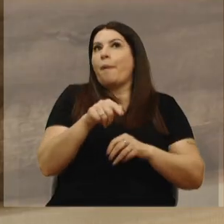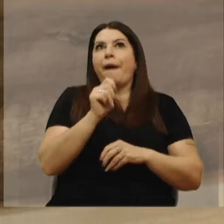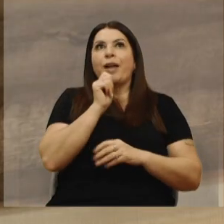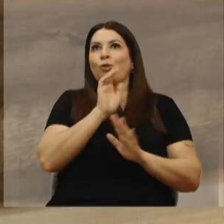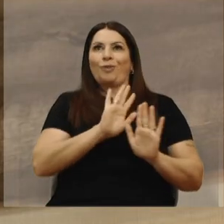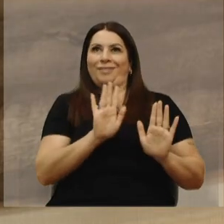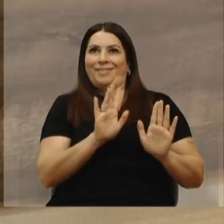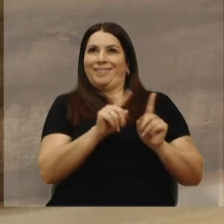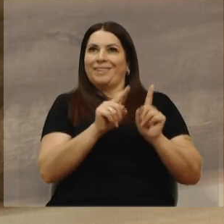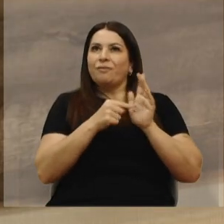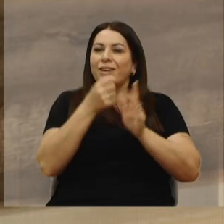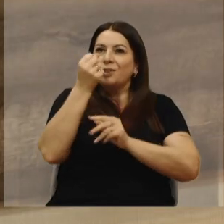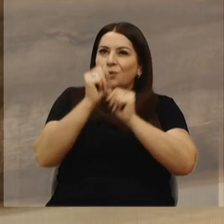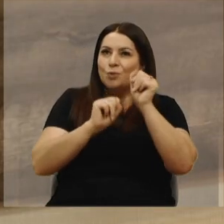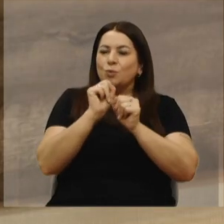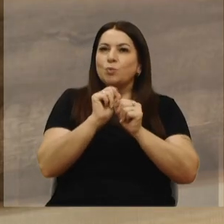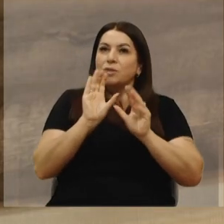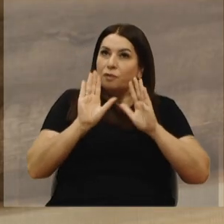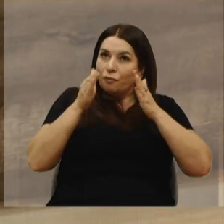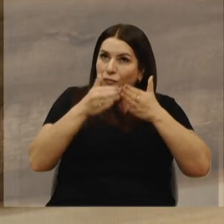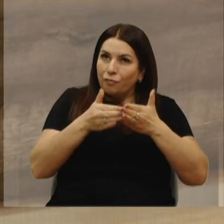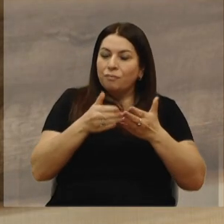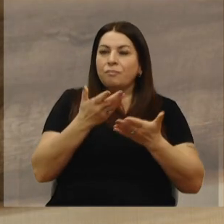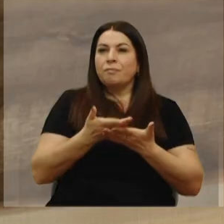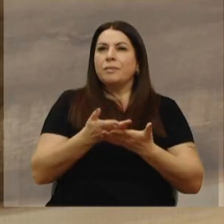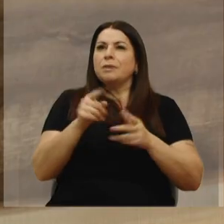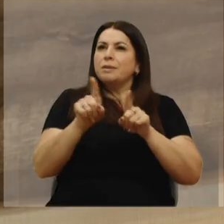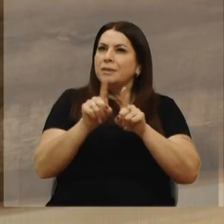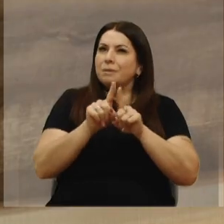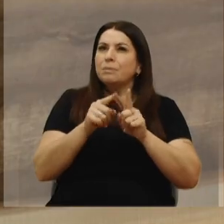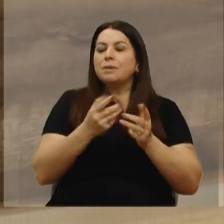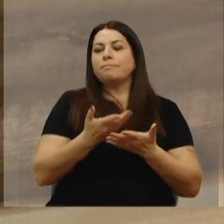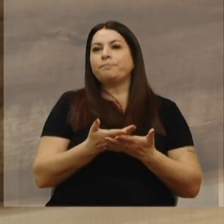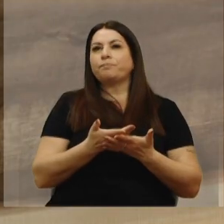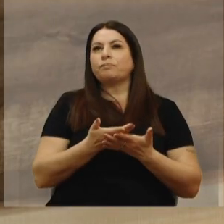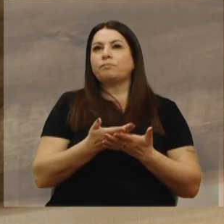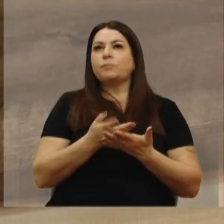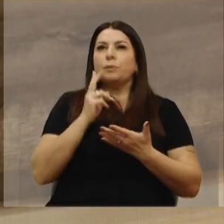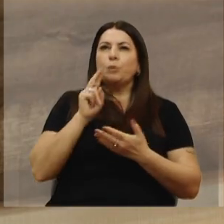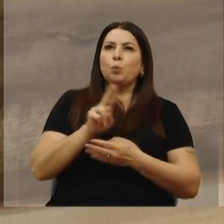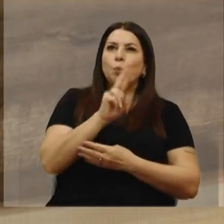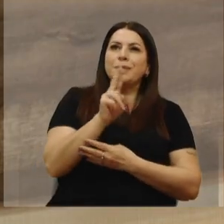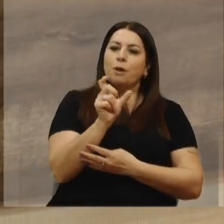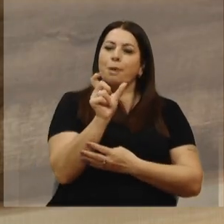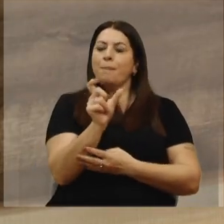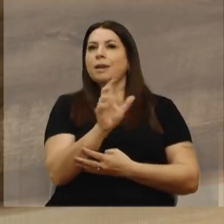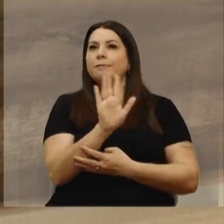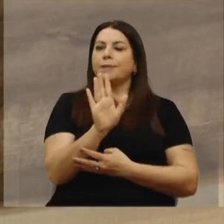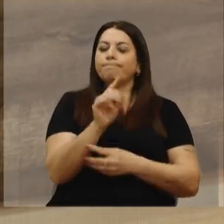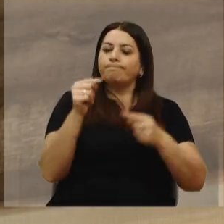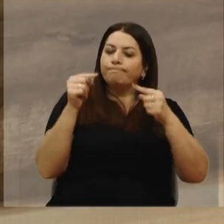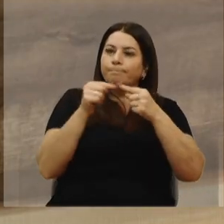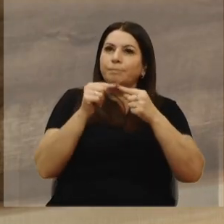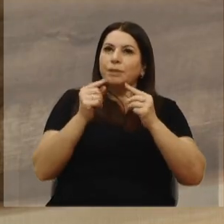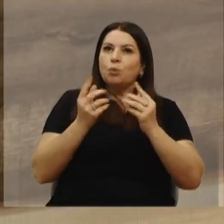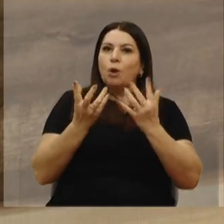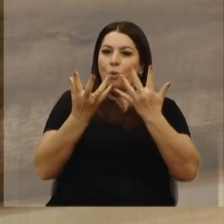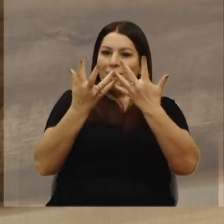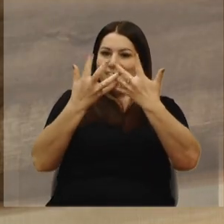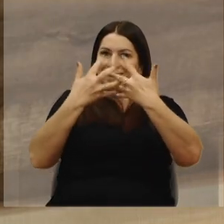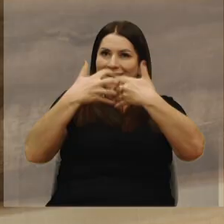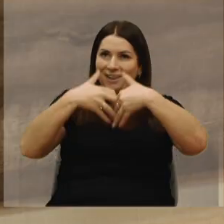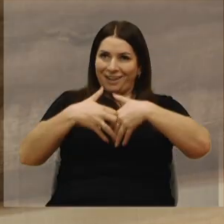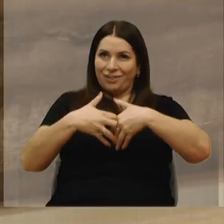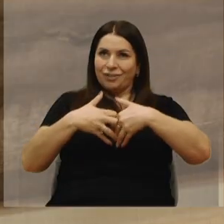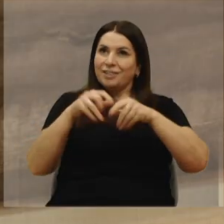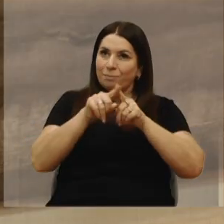é à toa quando fala da indústria em foco e também pega, para usar um termo que casa a engrenagem